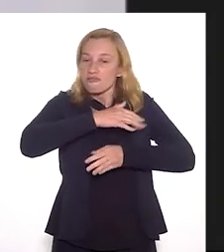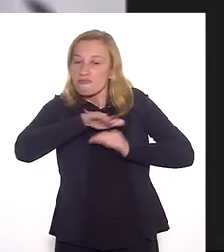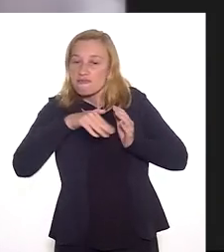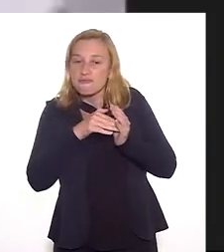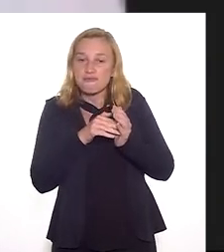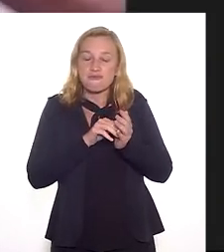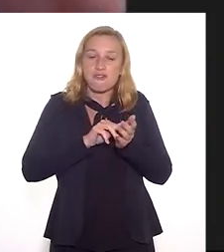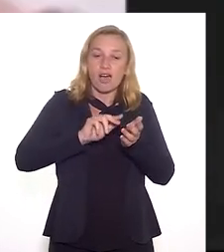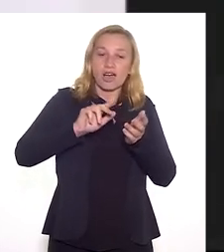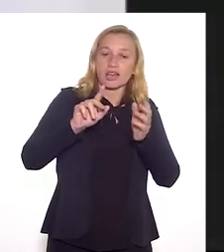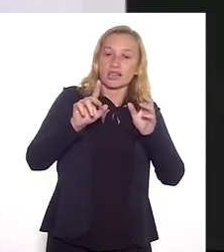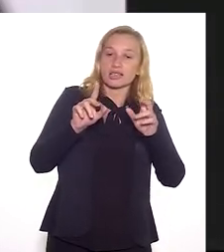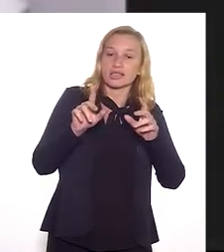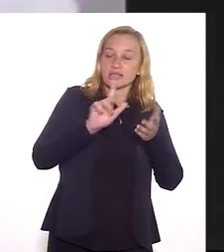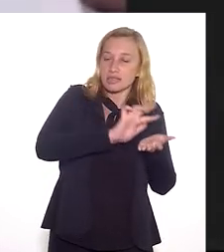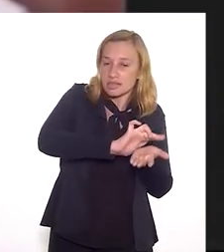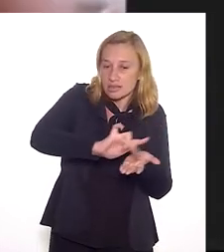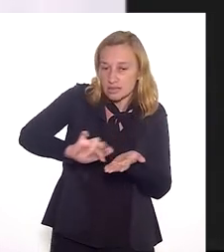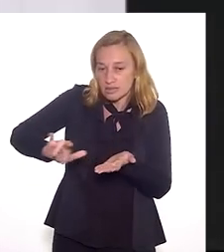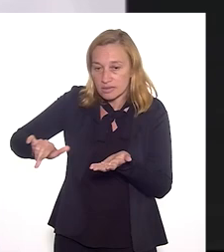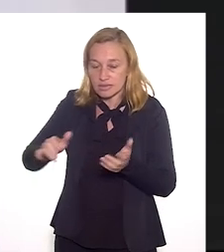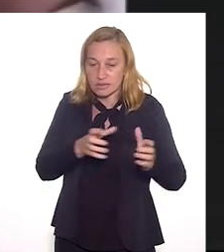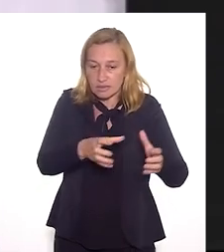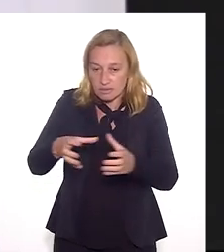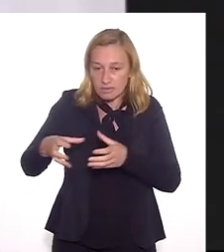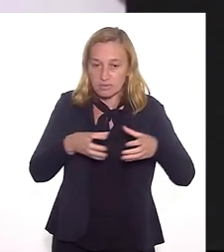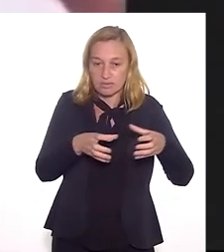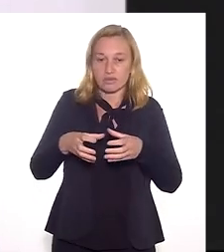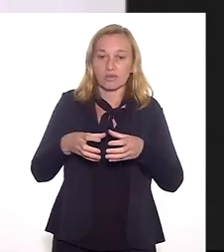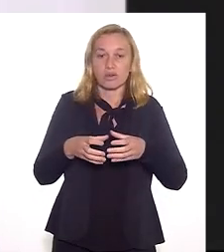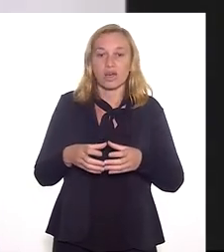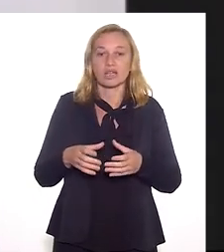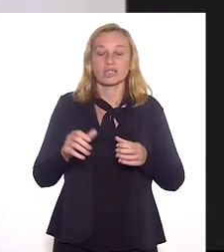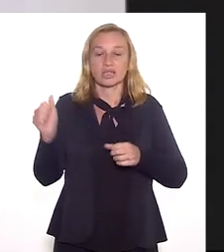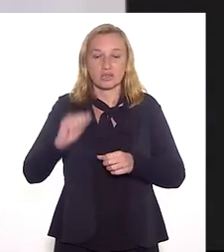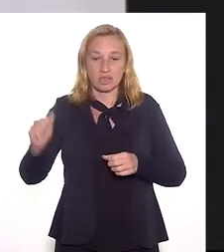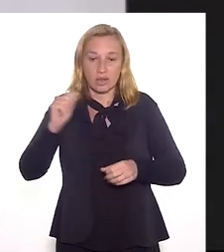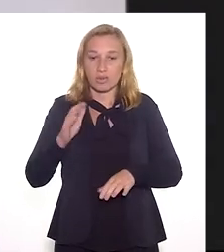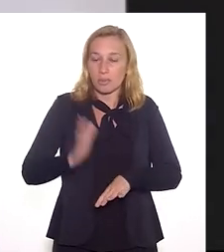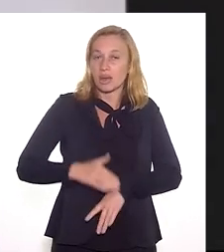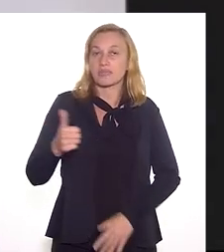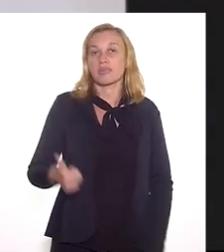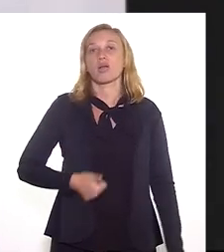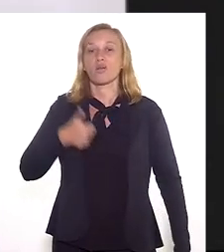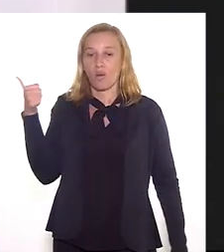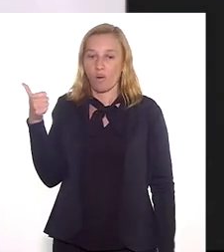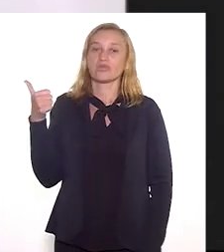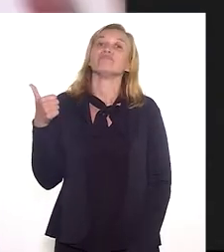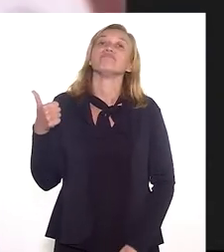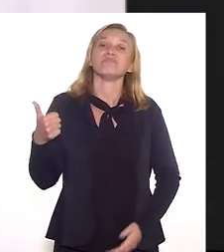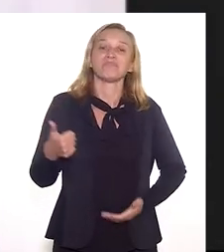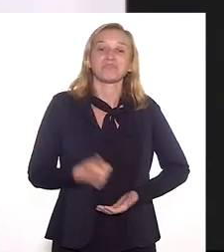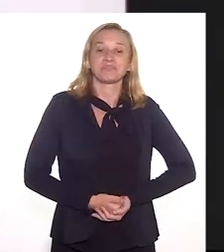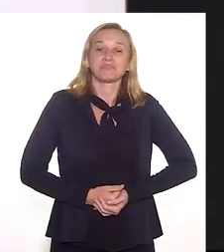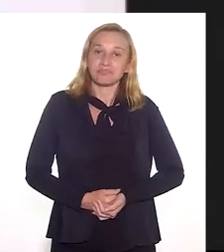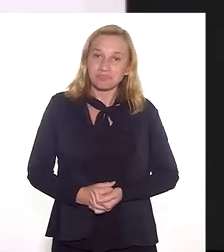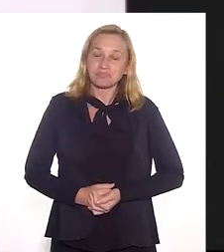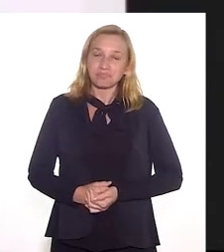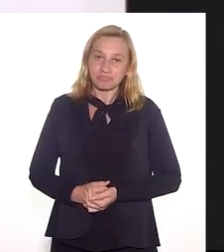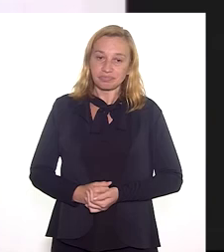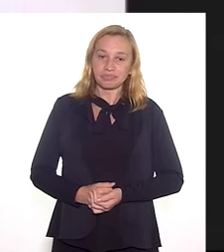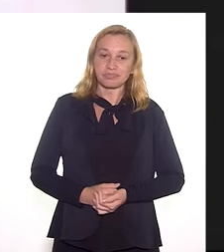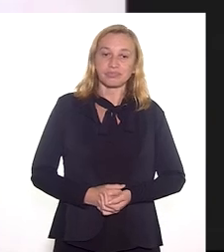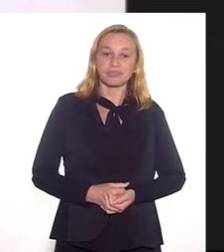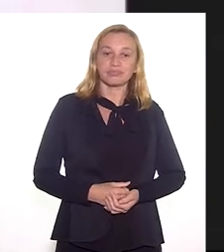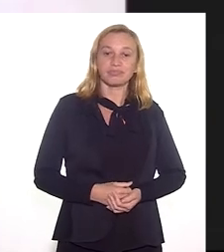abraça vários setores e várias instituições e várias associações, então quanto mais melhor. Eu acho que é uma